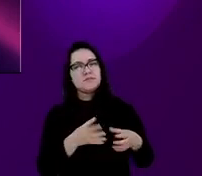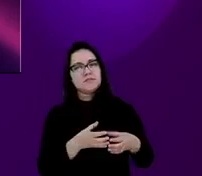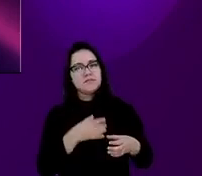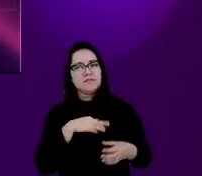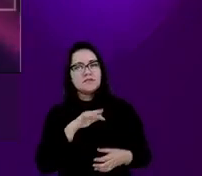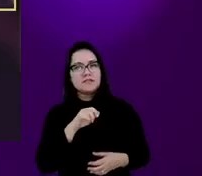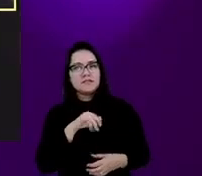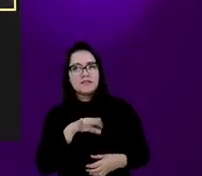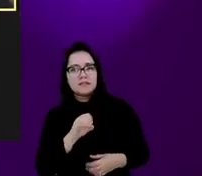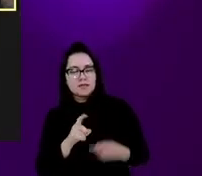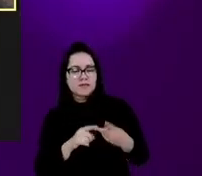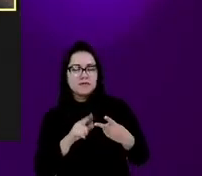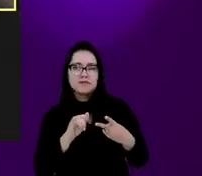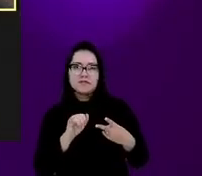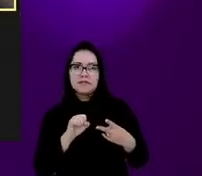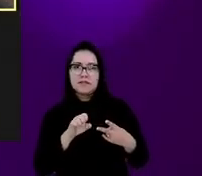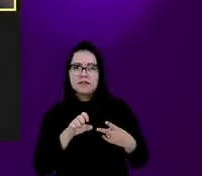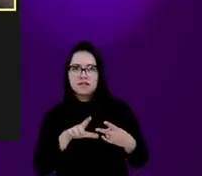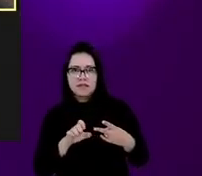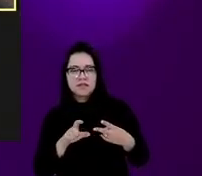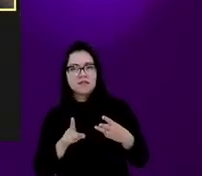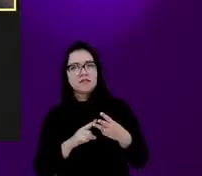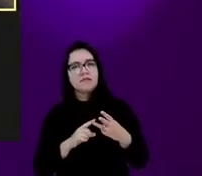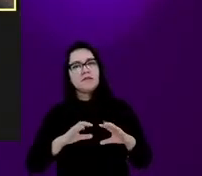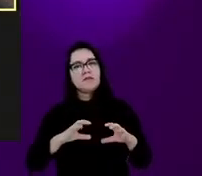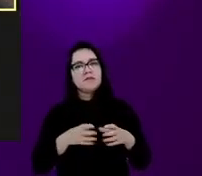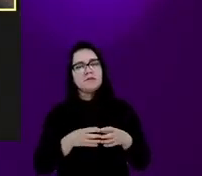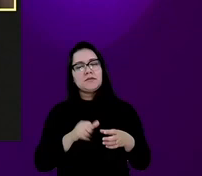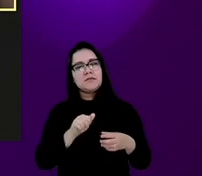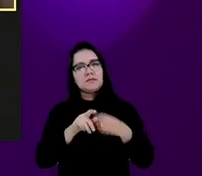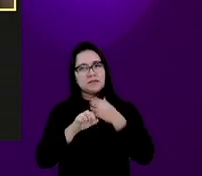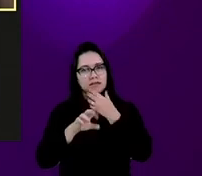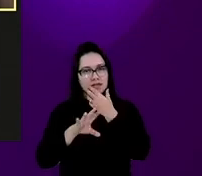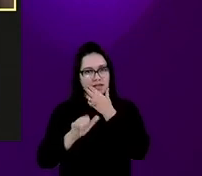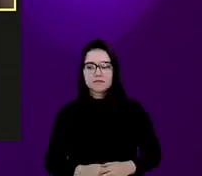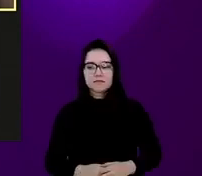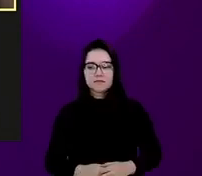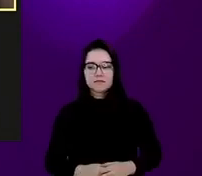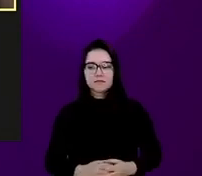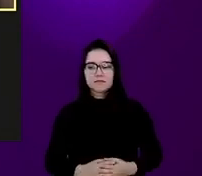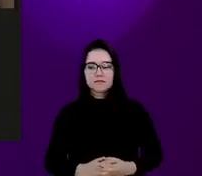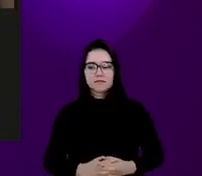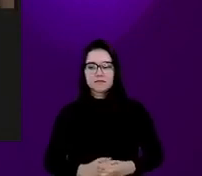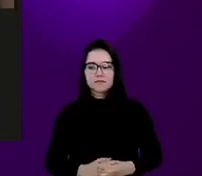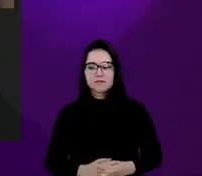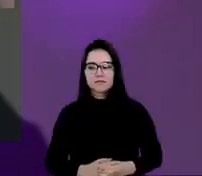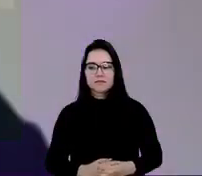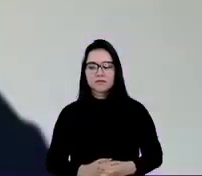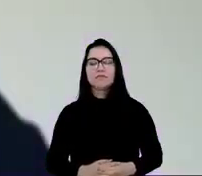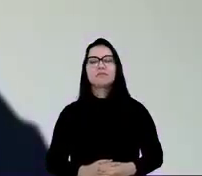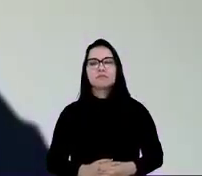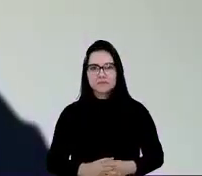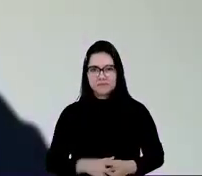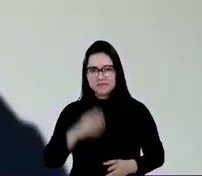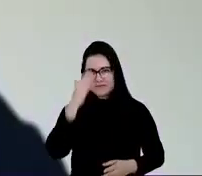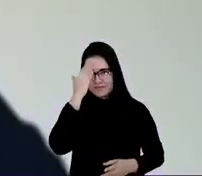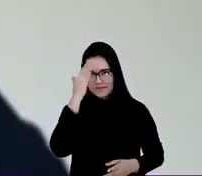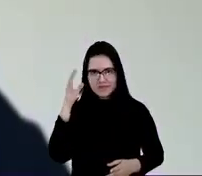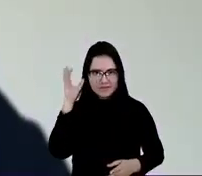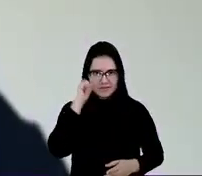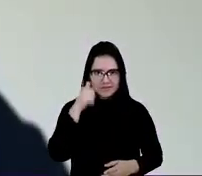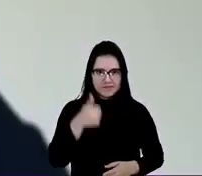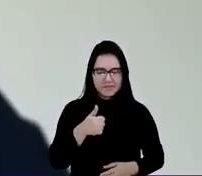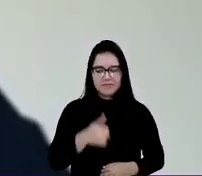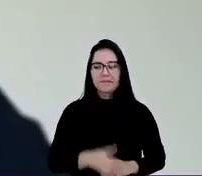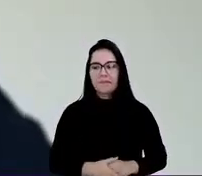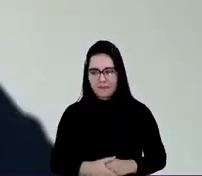a Gisele, e parabenizar ao Grupo Américas por esse summit. Obrigado. Obrigado, gente. Vocês estão me ouvindo?